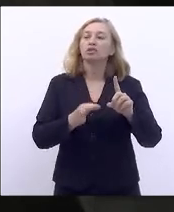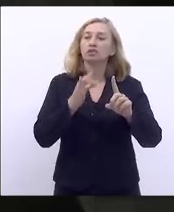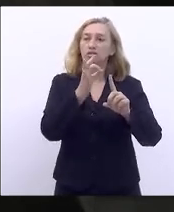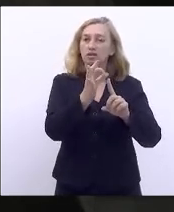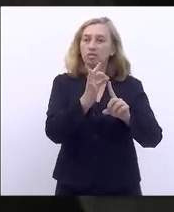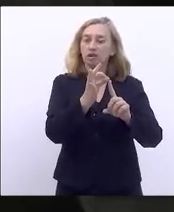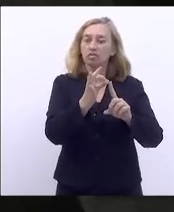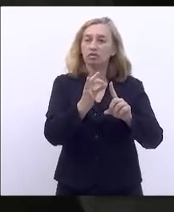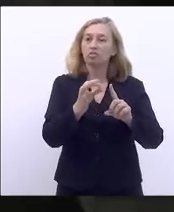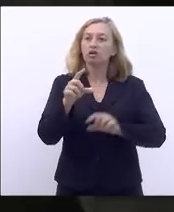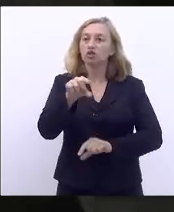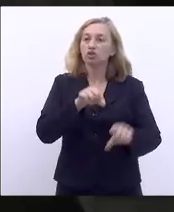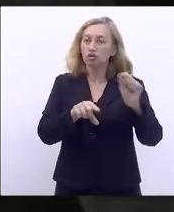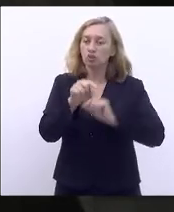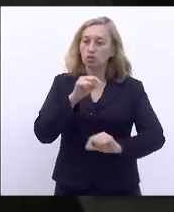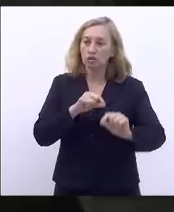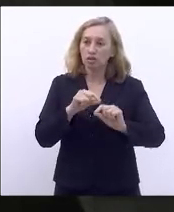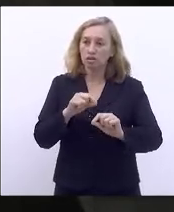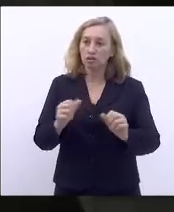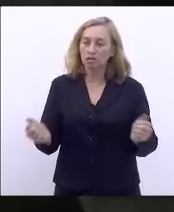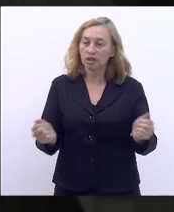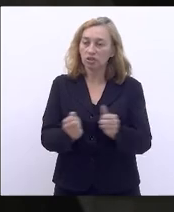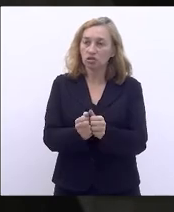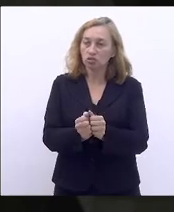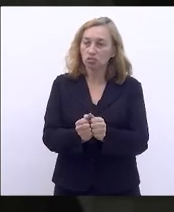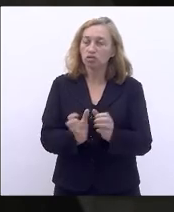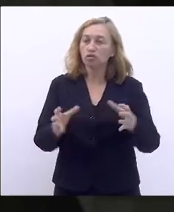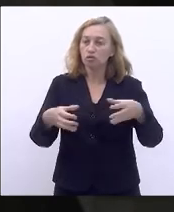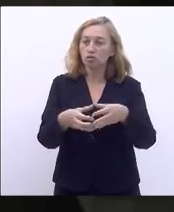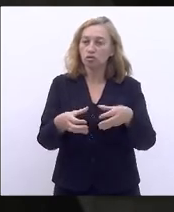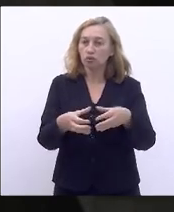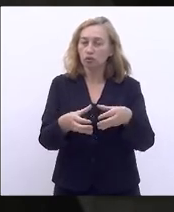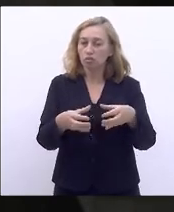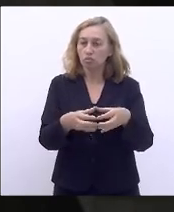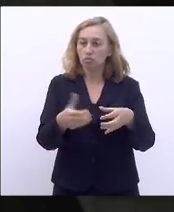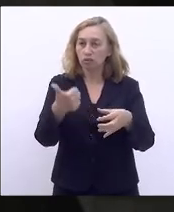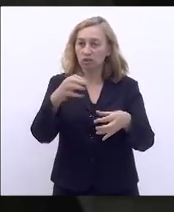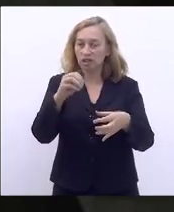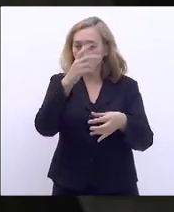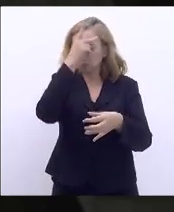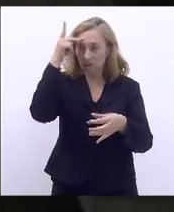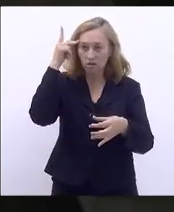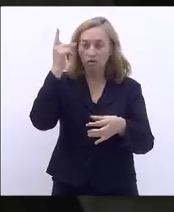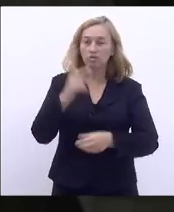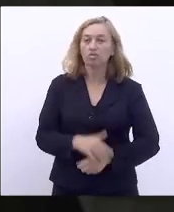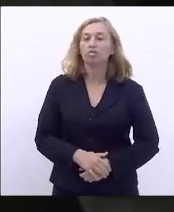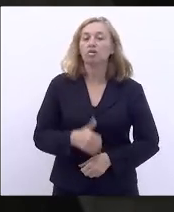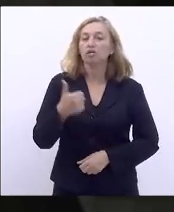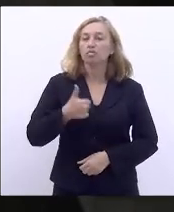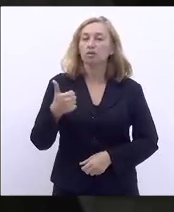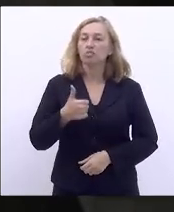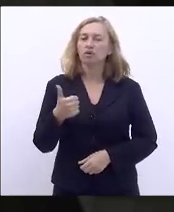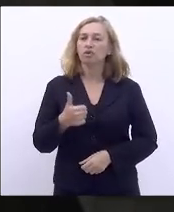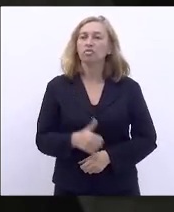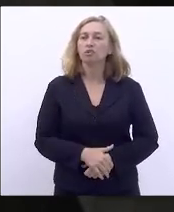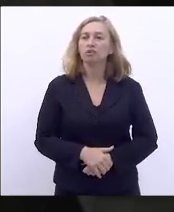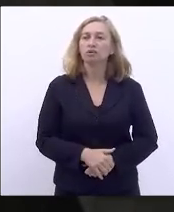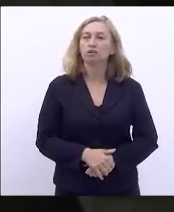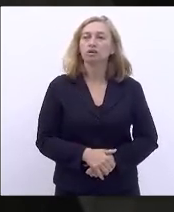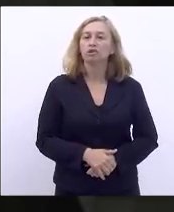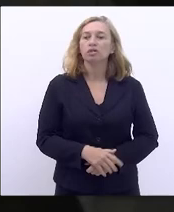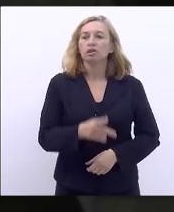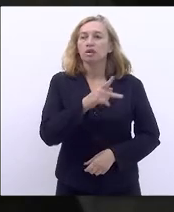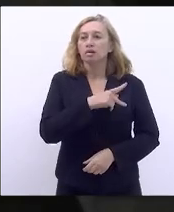Judiciário para compor o Tribunal Especial Misto, com 10 membros, presidido, no primeiro momento, pelo então presidente do